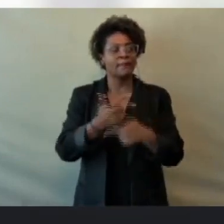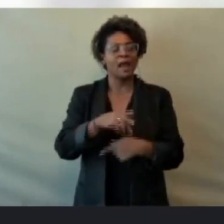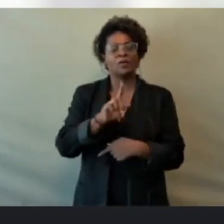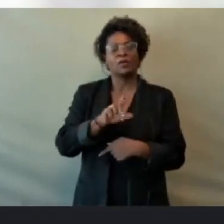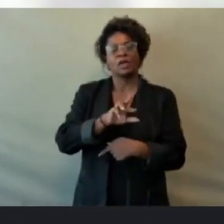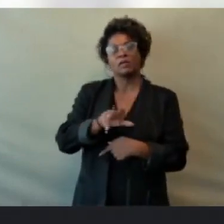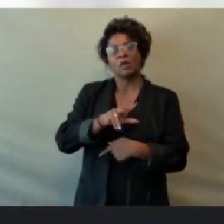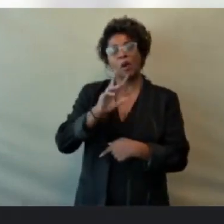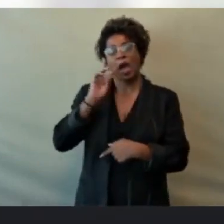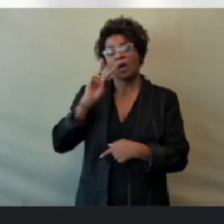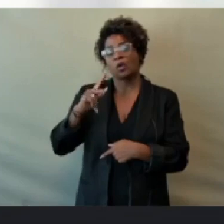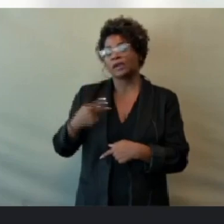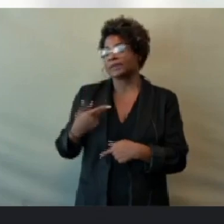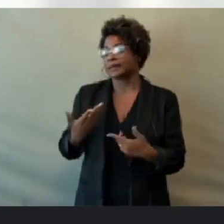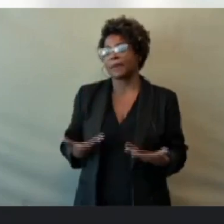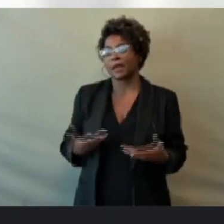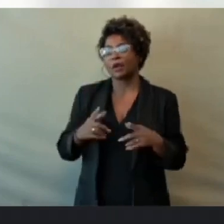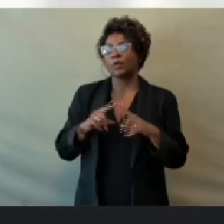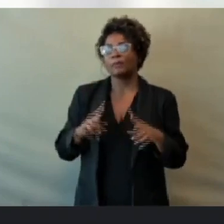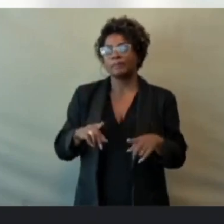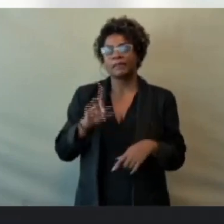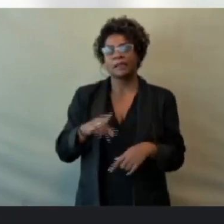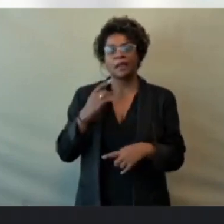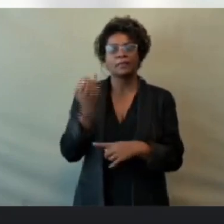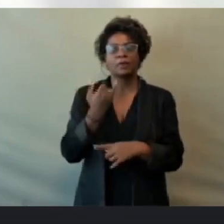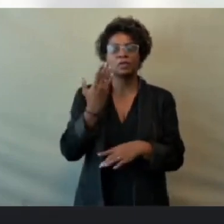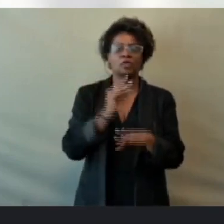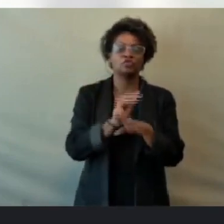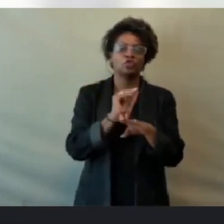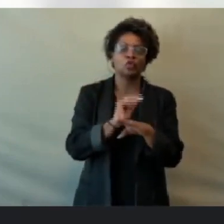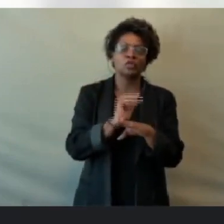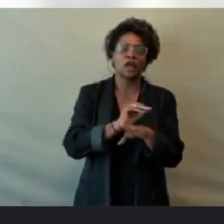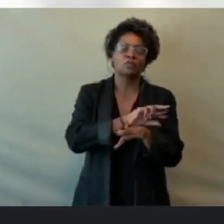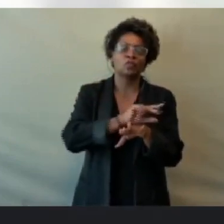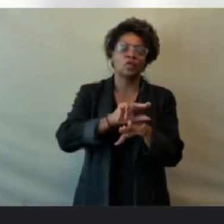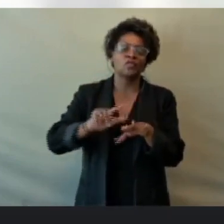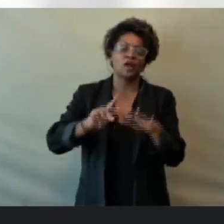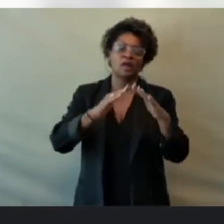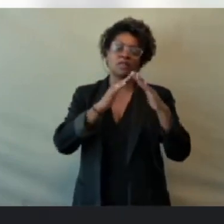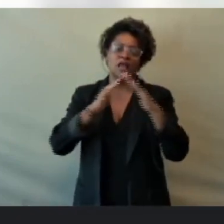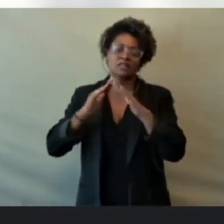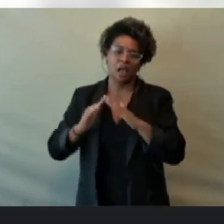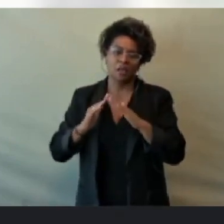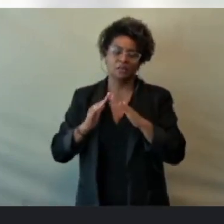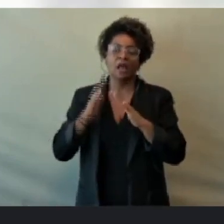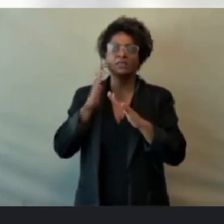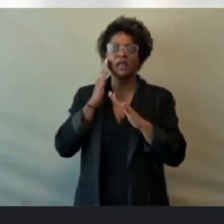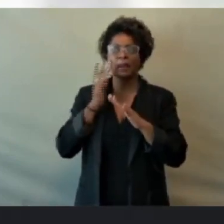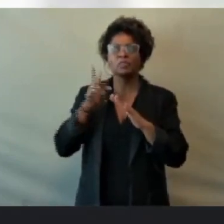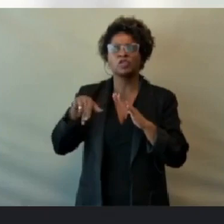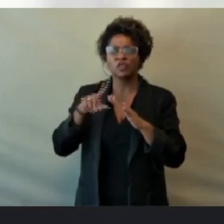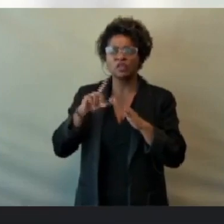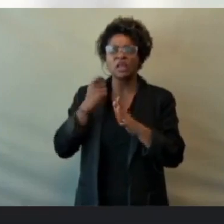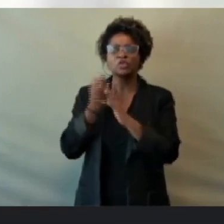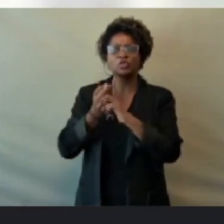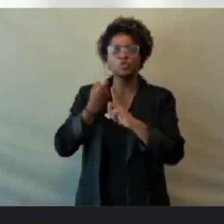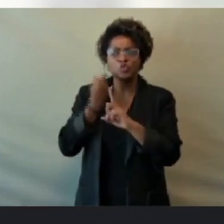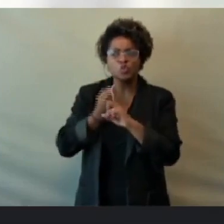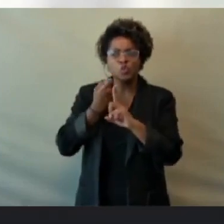em todas as casas a gente sabe o quanto que vocês batalham para ser reconhecidos e acreditem nós